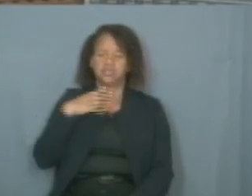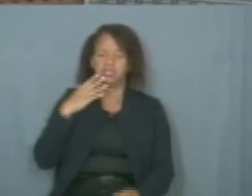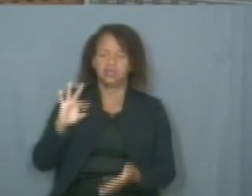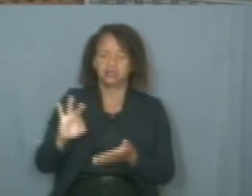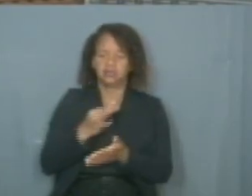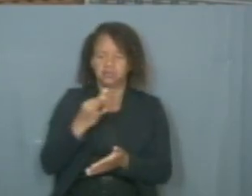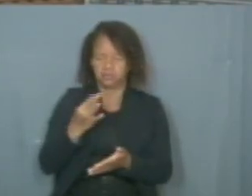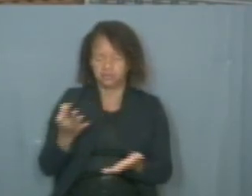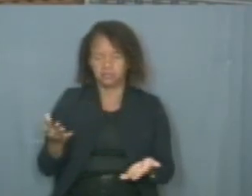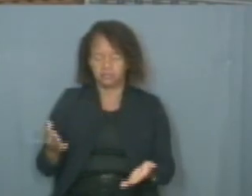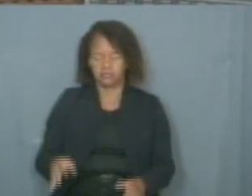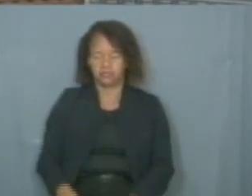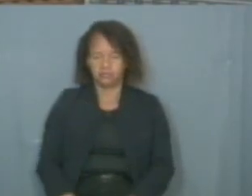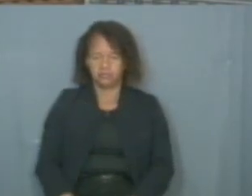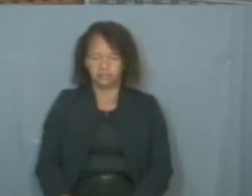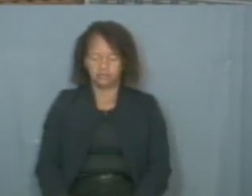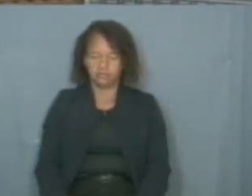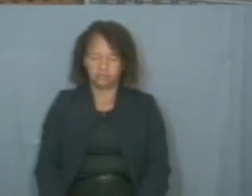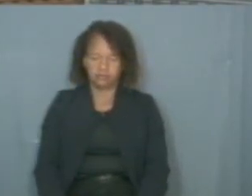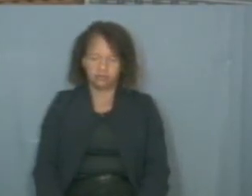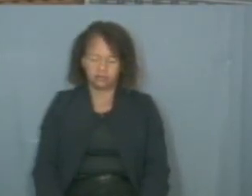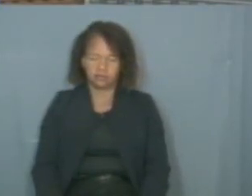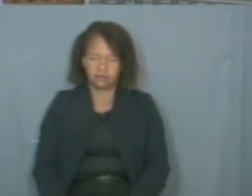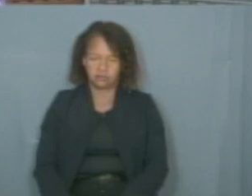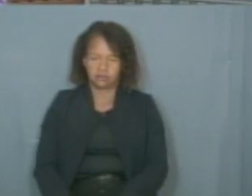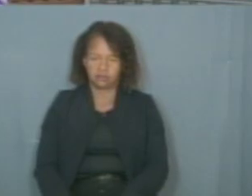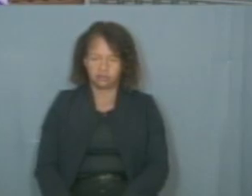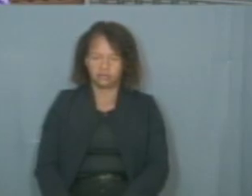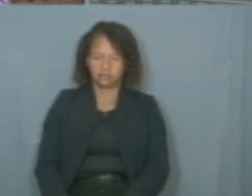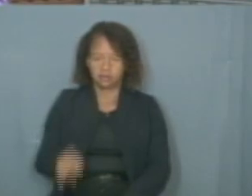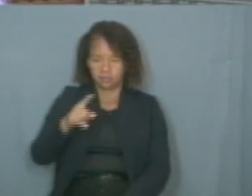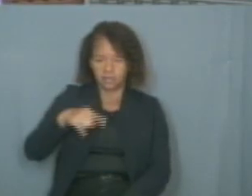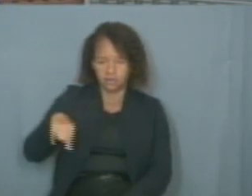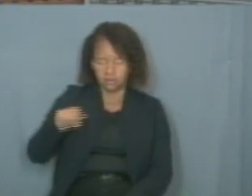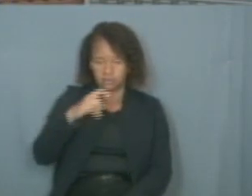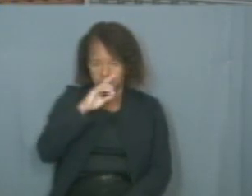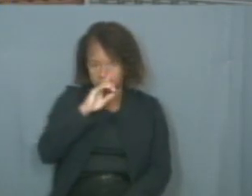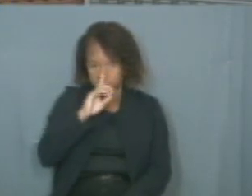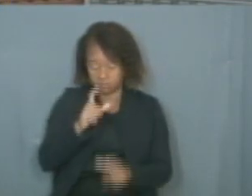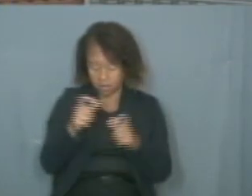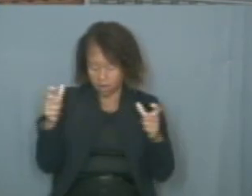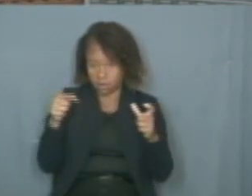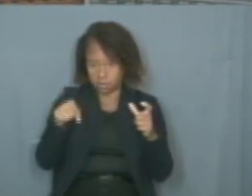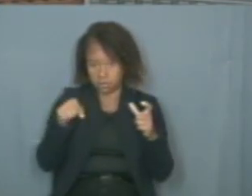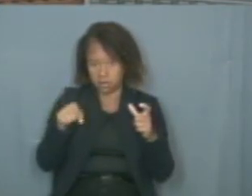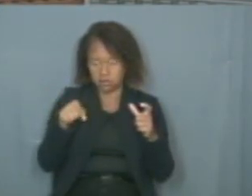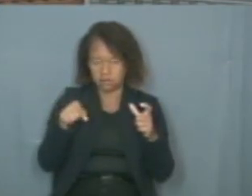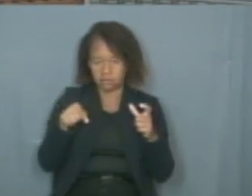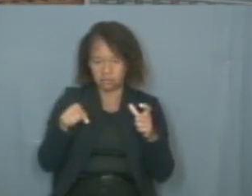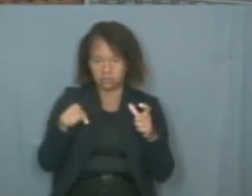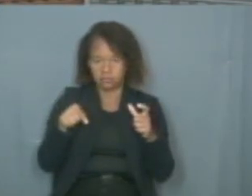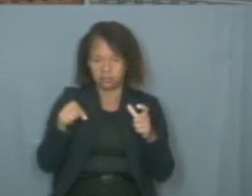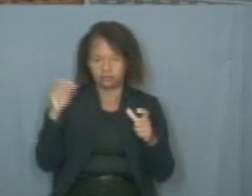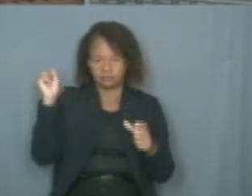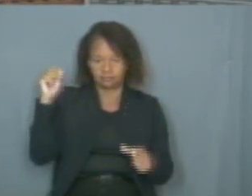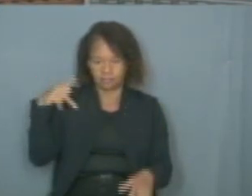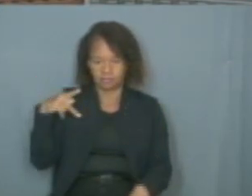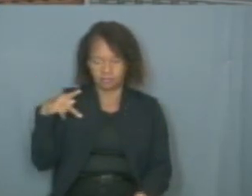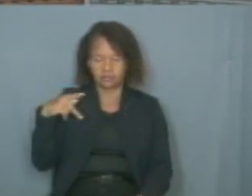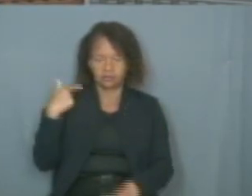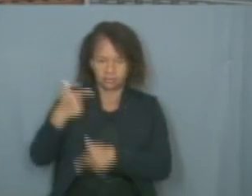suas prévias autorizações. Muitos desses contribuintes, desses